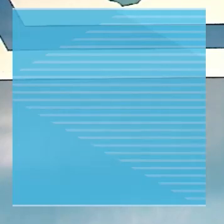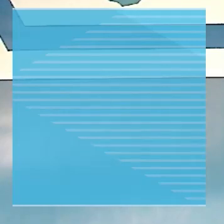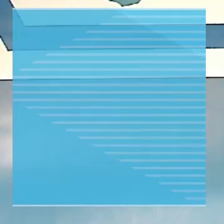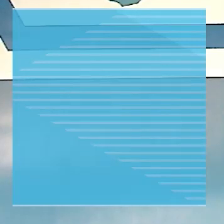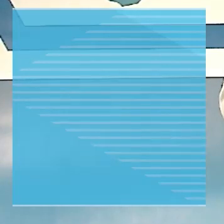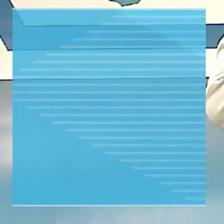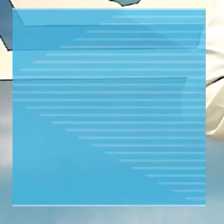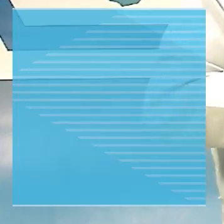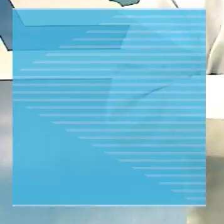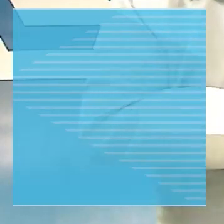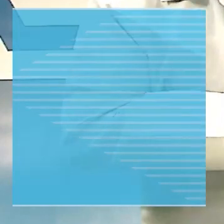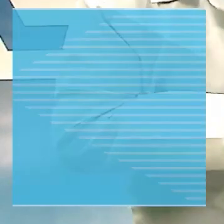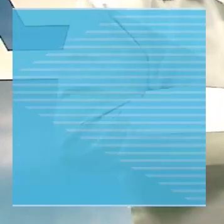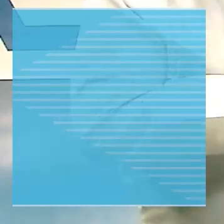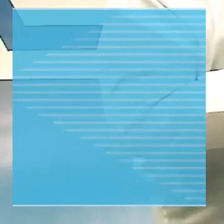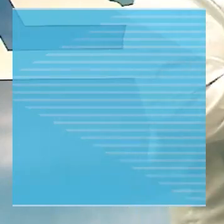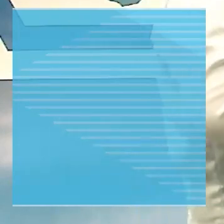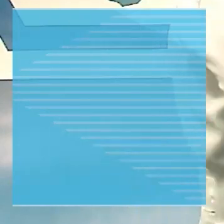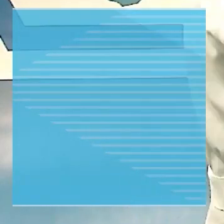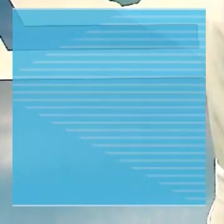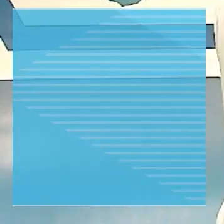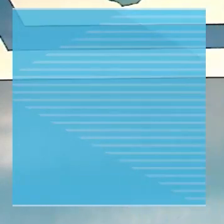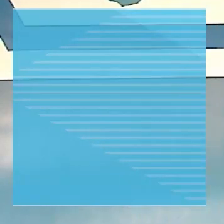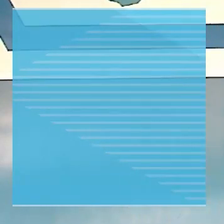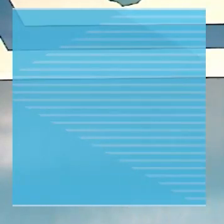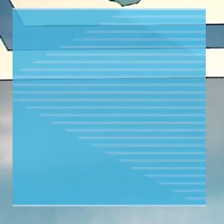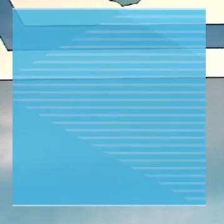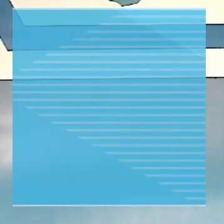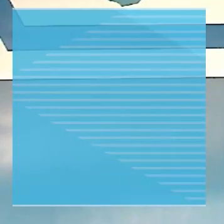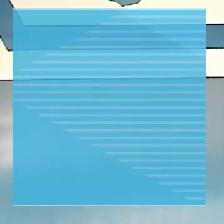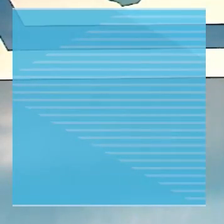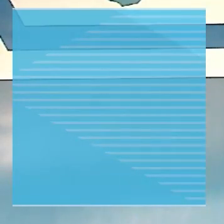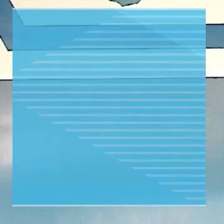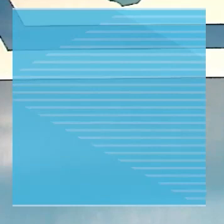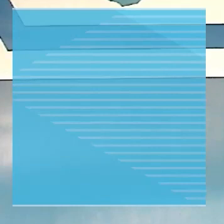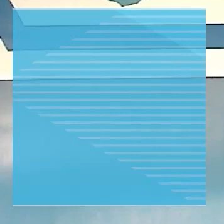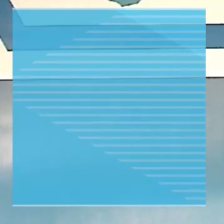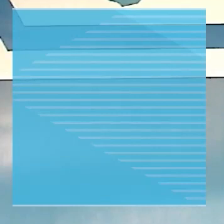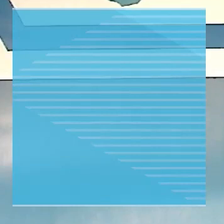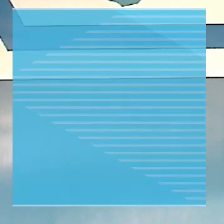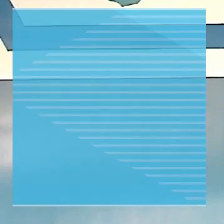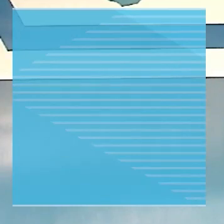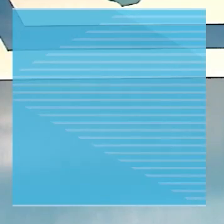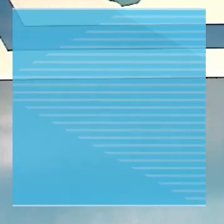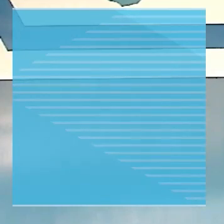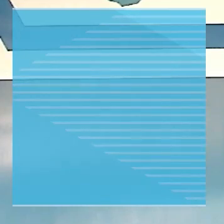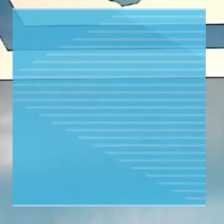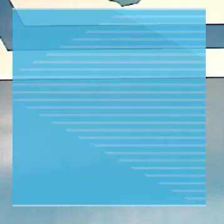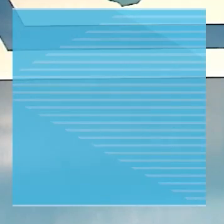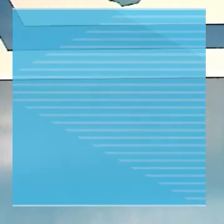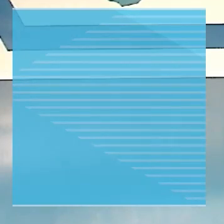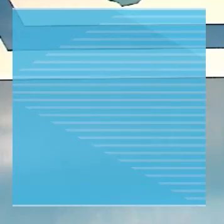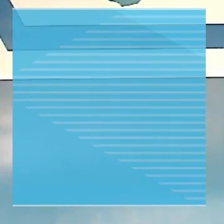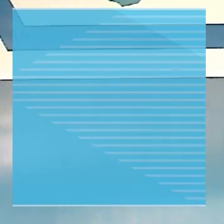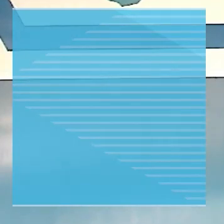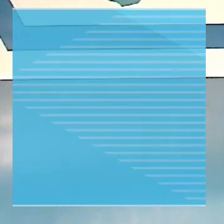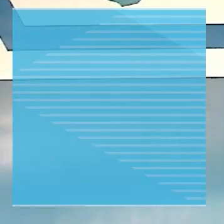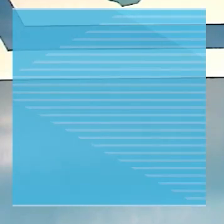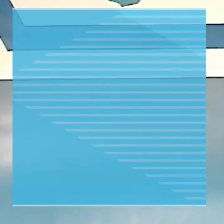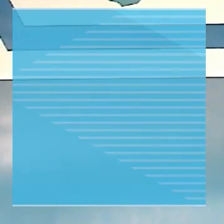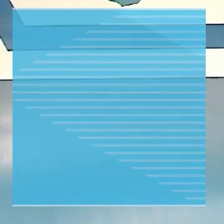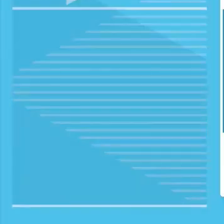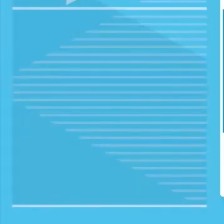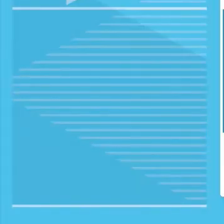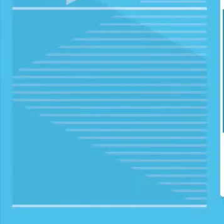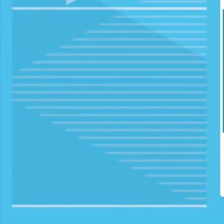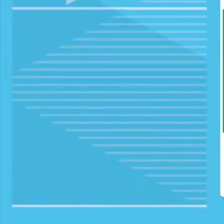maravilhoso. Vamos lá, então. Bom, a nossa aula de hoje é uma aula muito importante. Por quê?